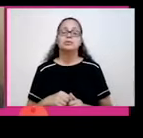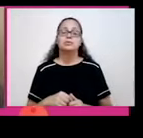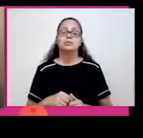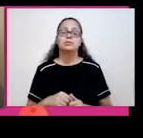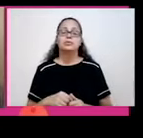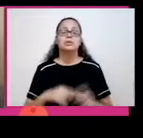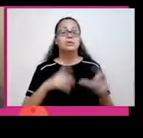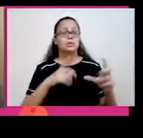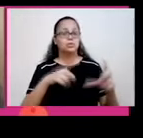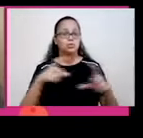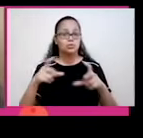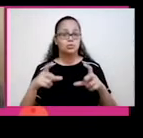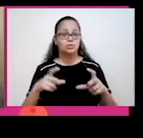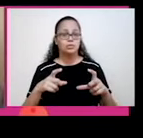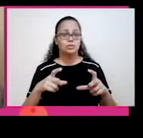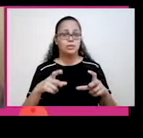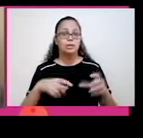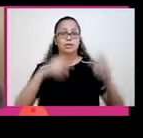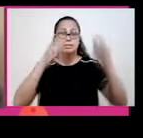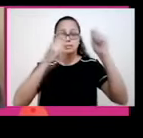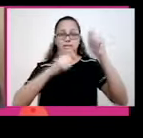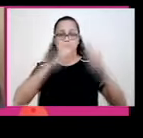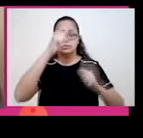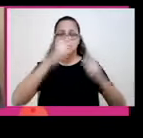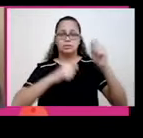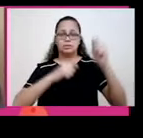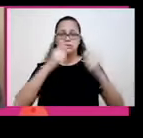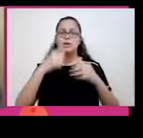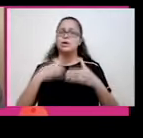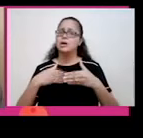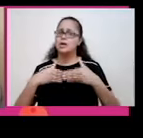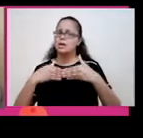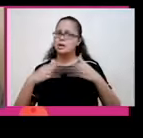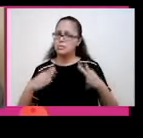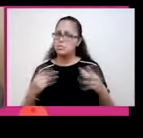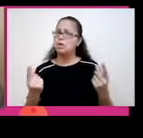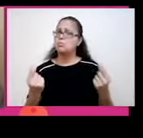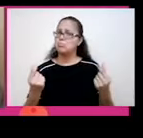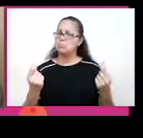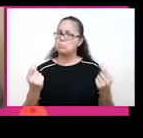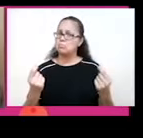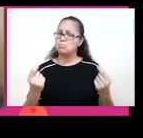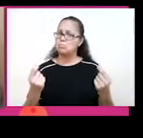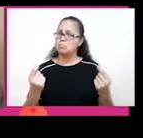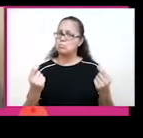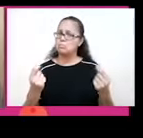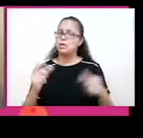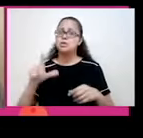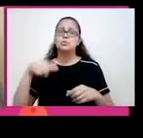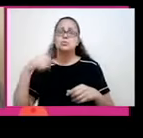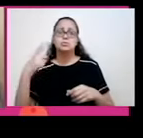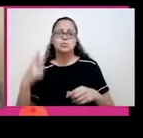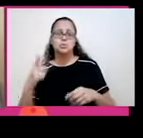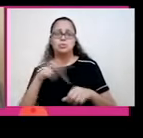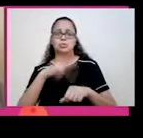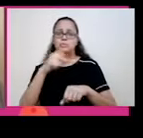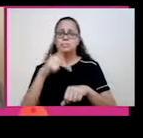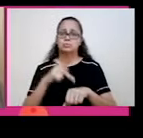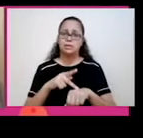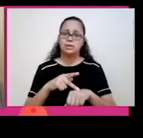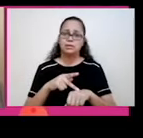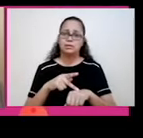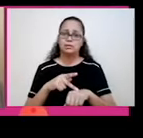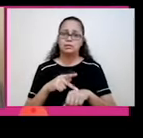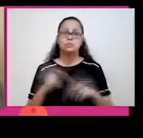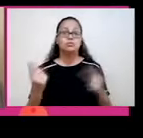Essas zonas estão destinadas à industrialização e abertas a investimento estrangeiro, ou seja, capital de outro país,